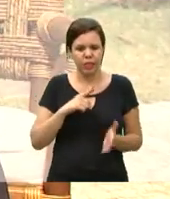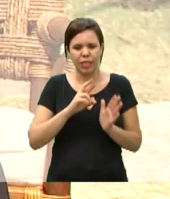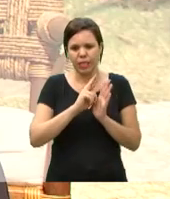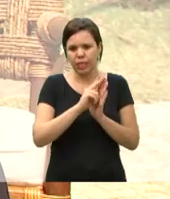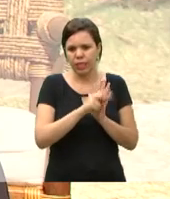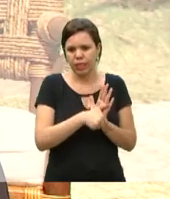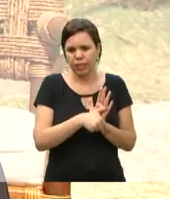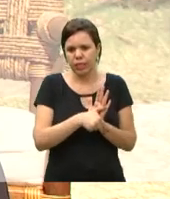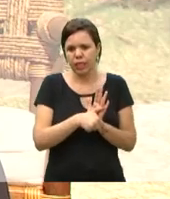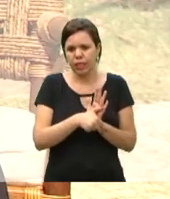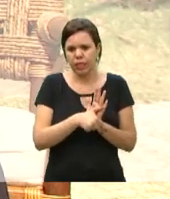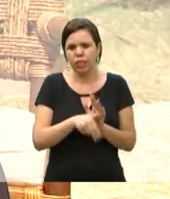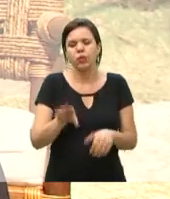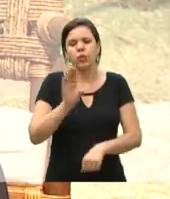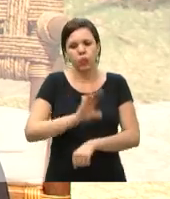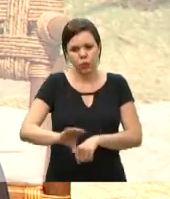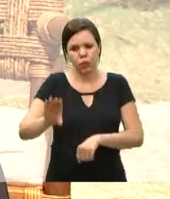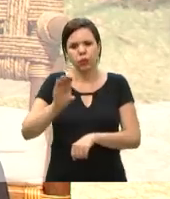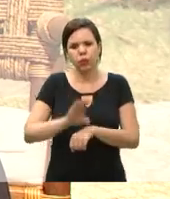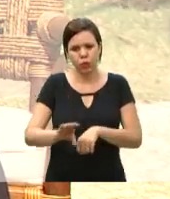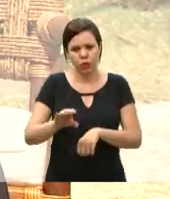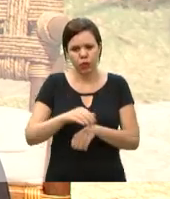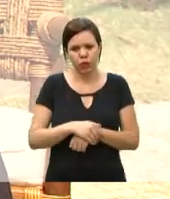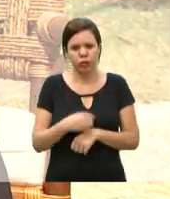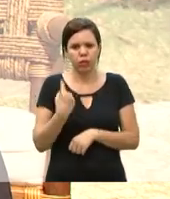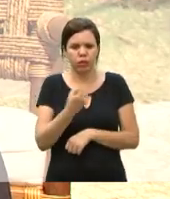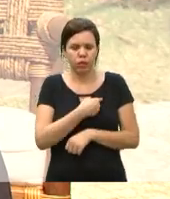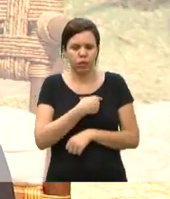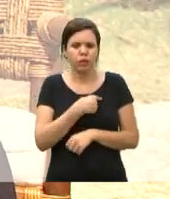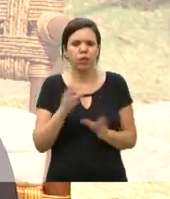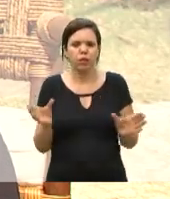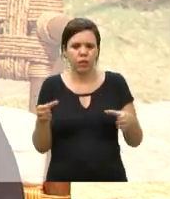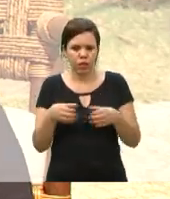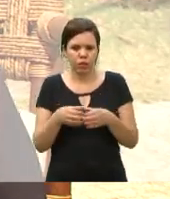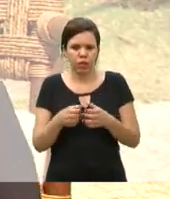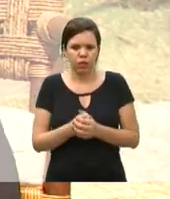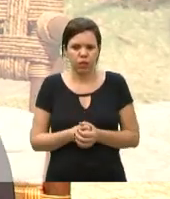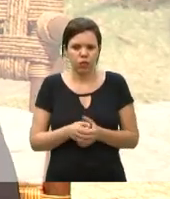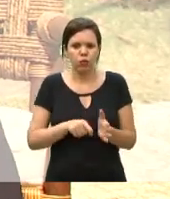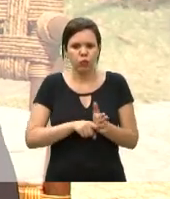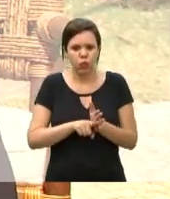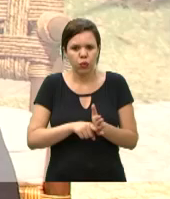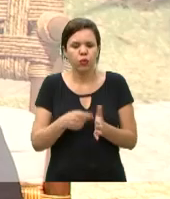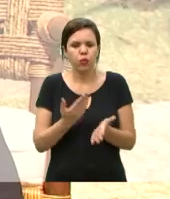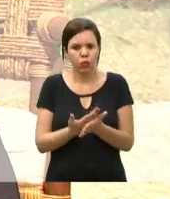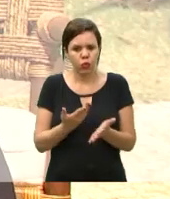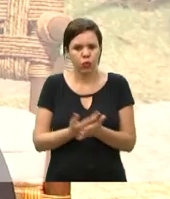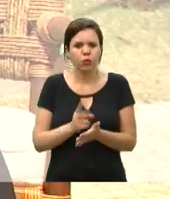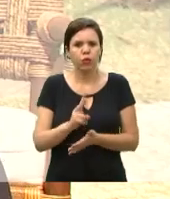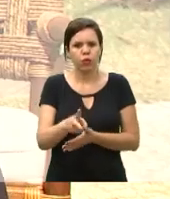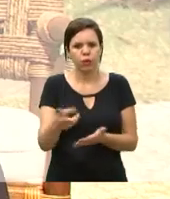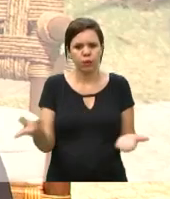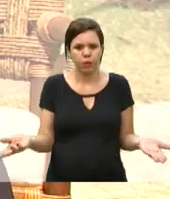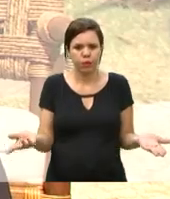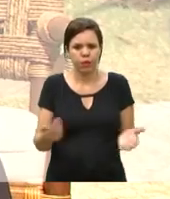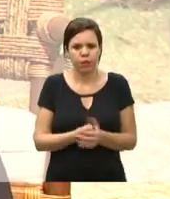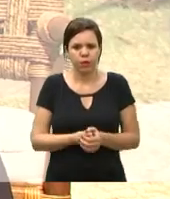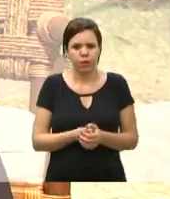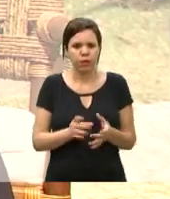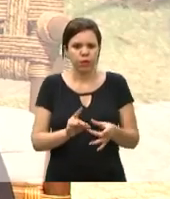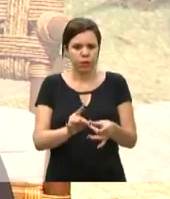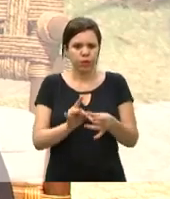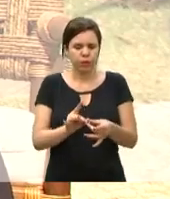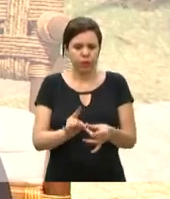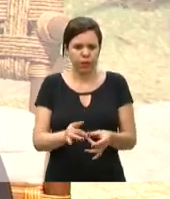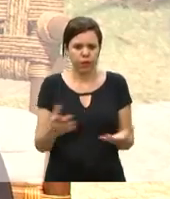série de cursos, né? Mas a nossa equipe, a gente estuda frequentemente. Isso é uma coisa, né? Essa